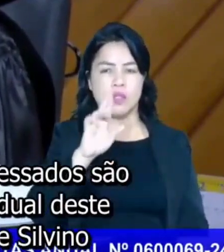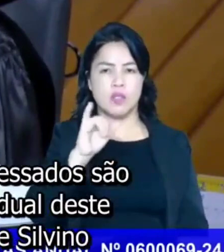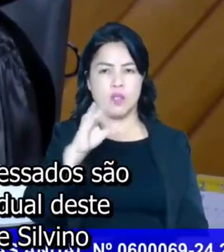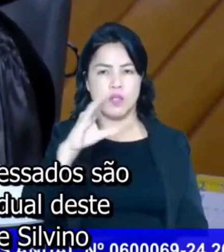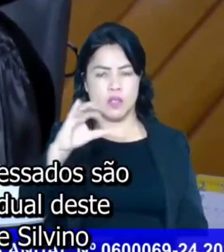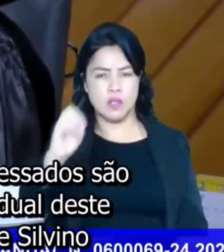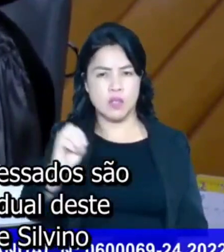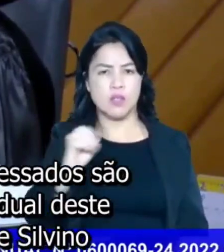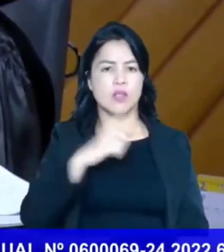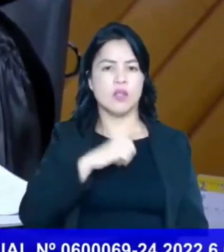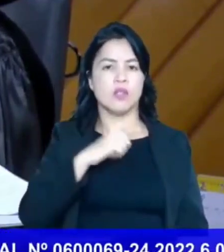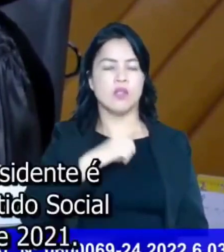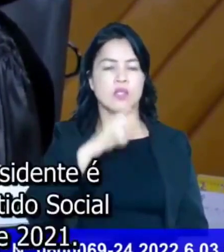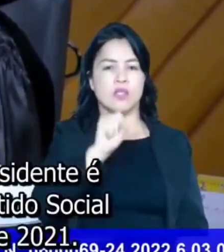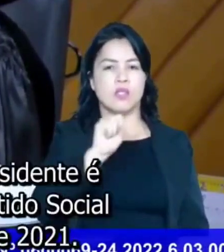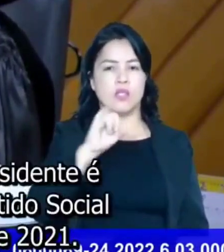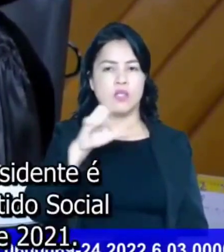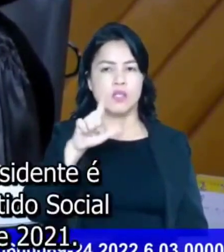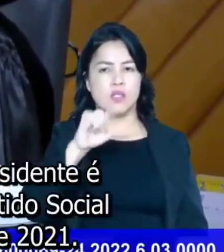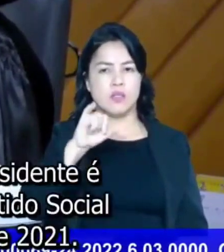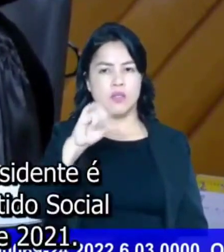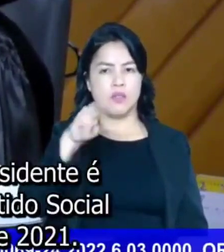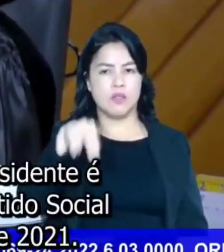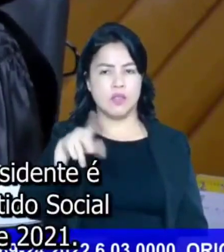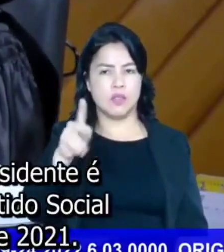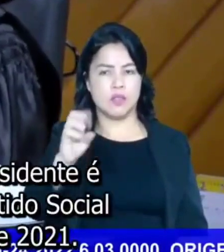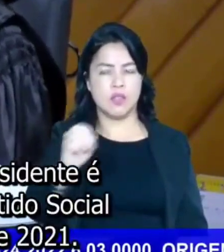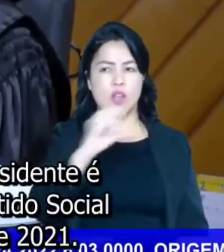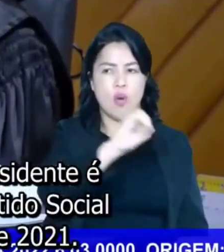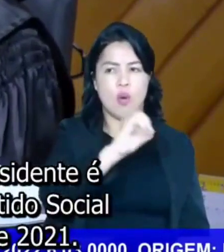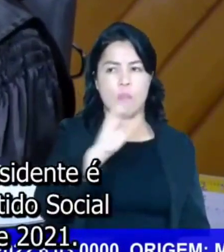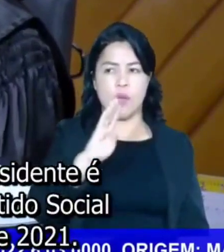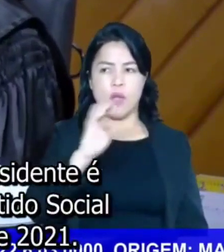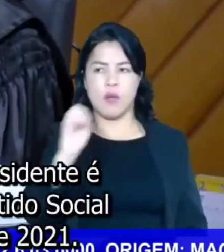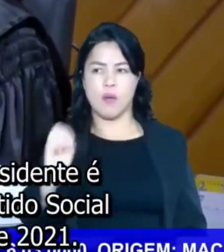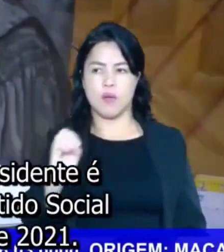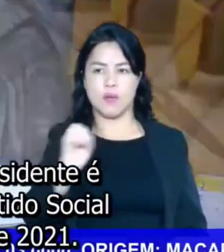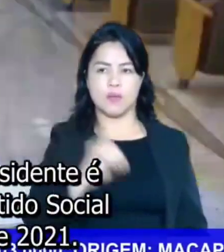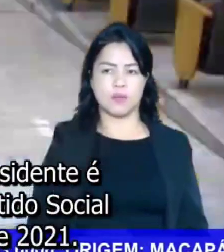e Silvino da OBO. O relator está com a palavra.